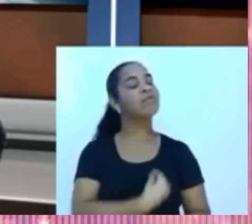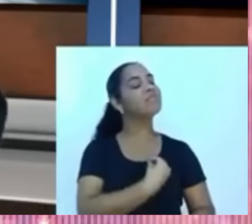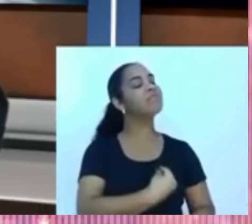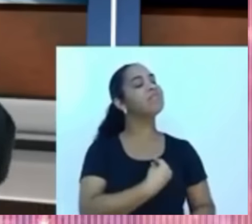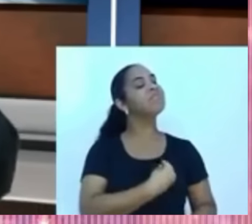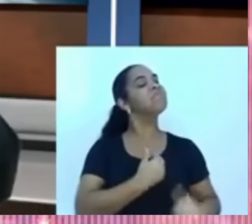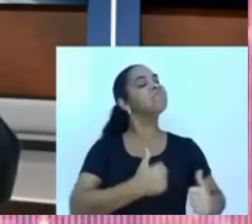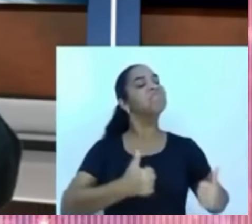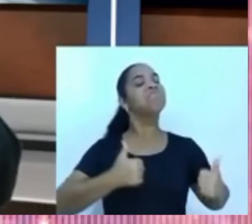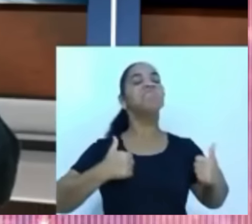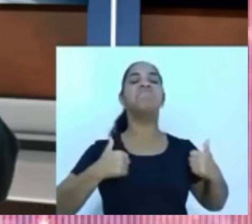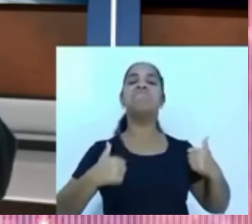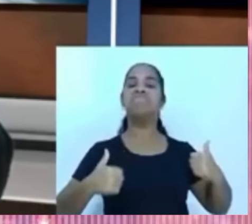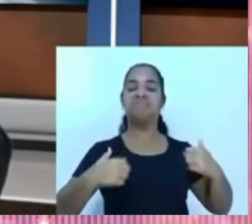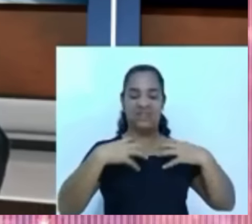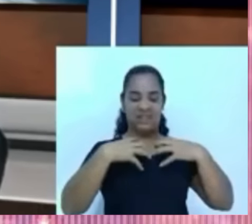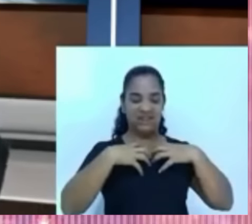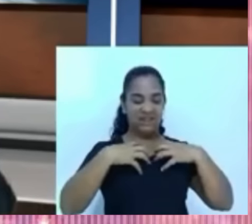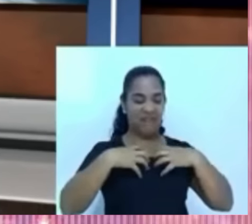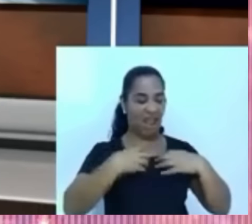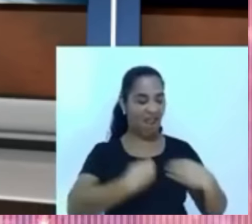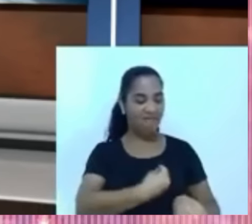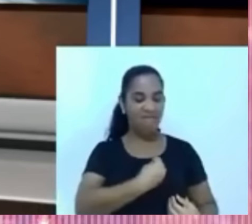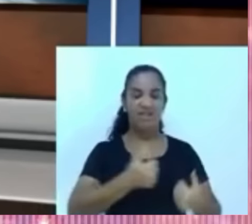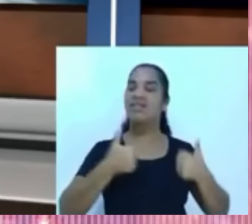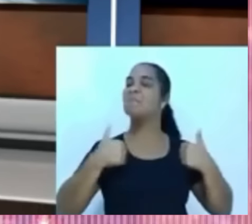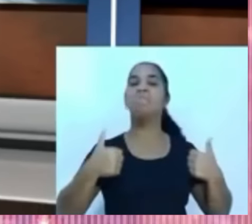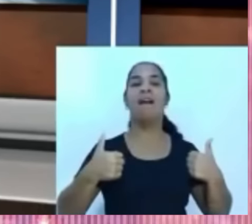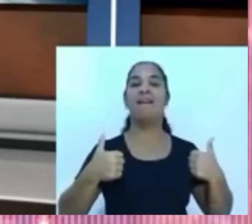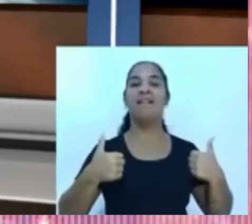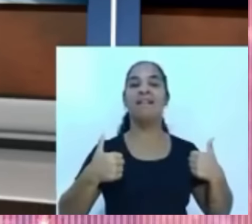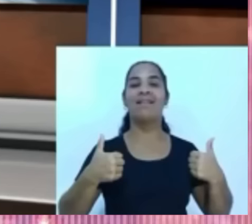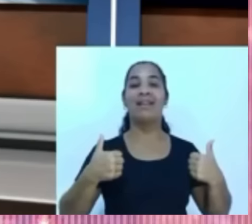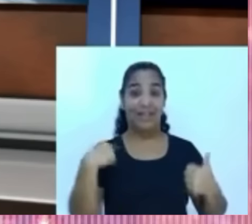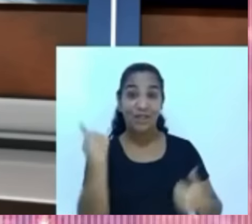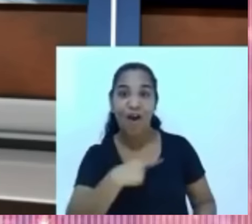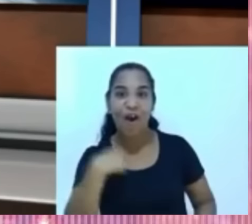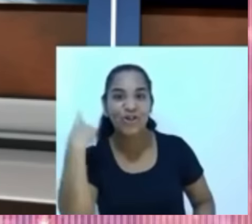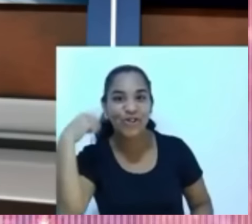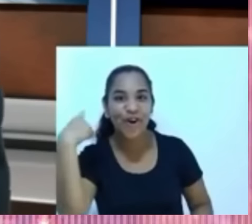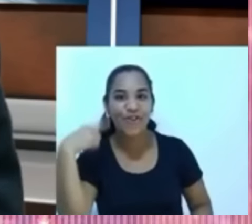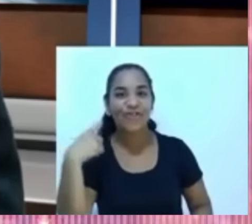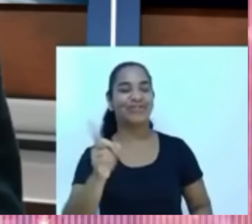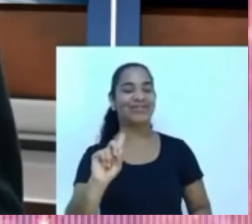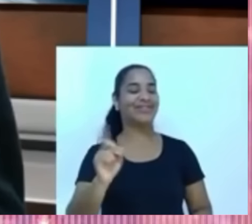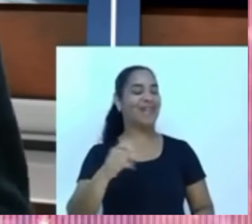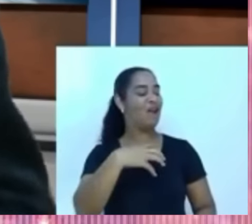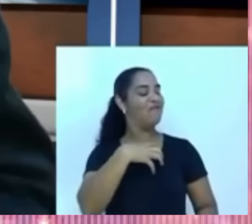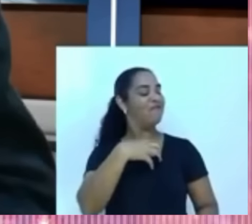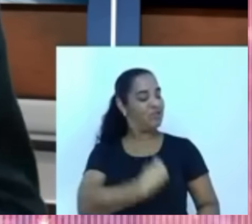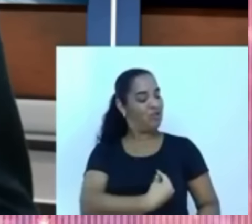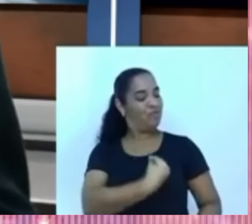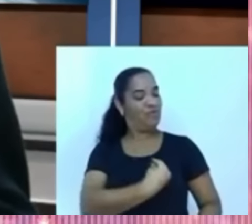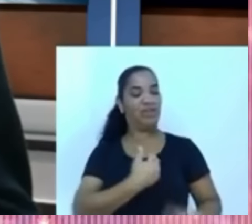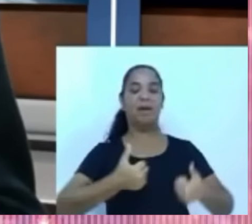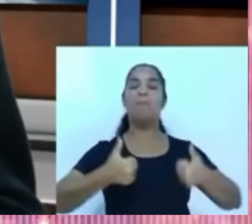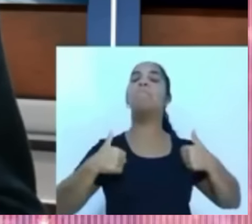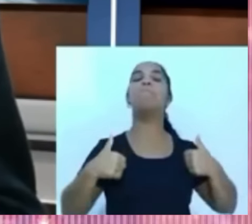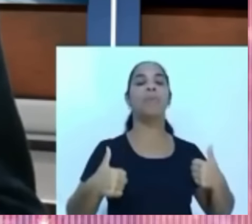dizão é um louco talvez porque nós não perdemos a razão de viver vivemo